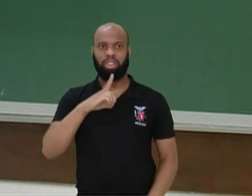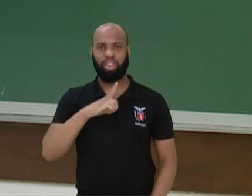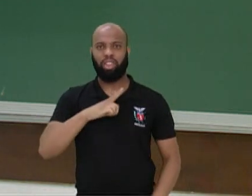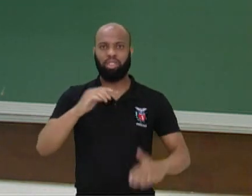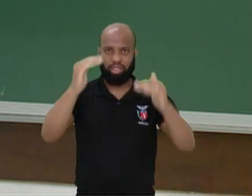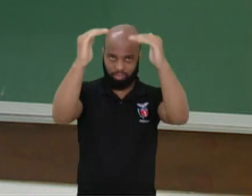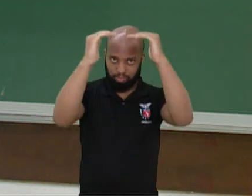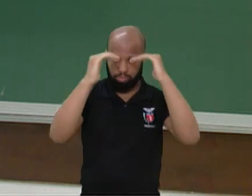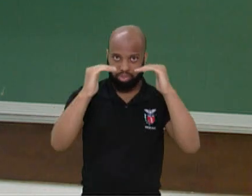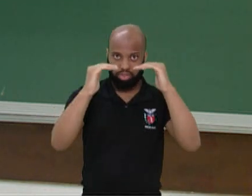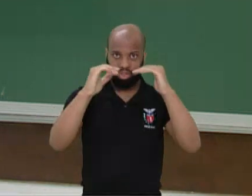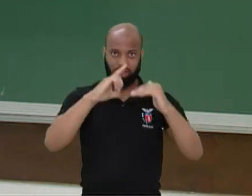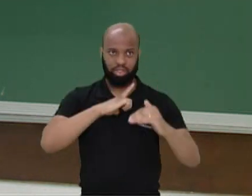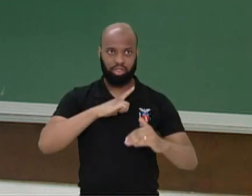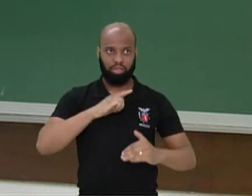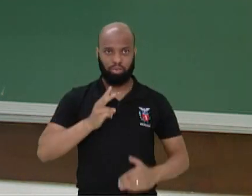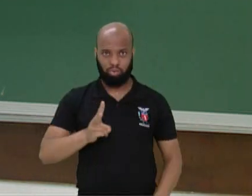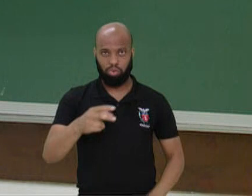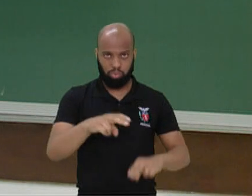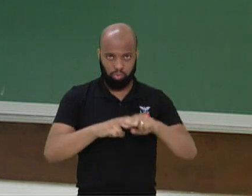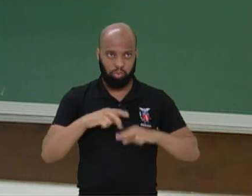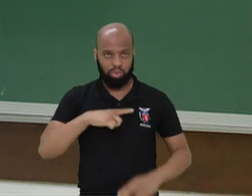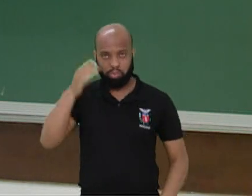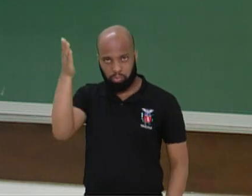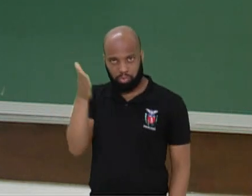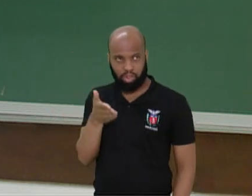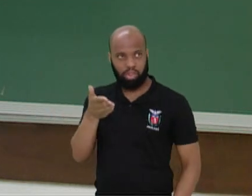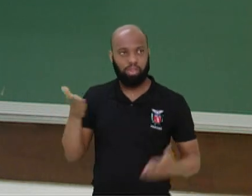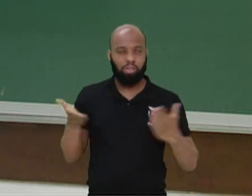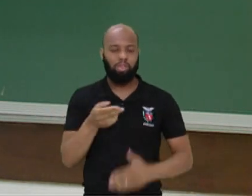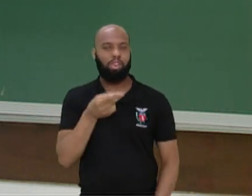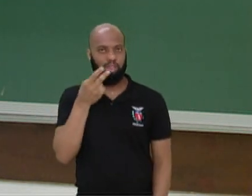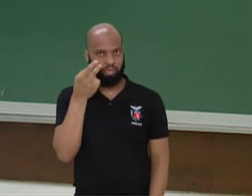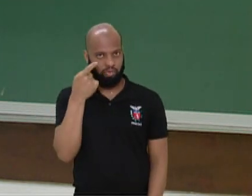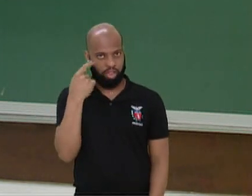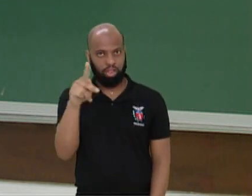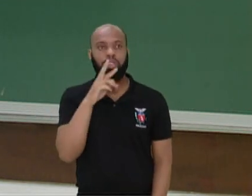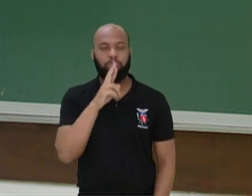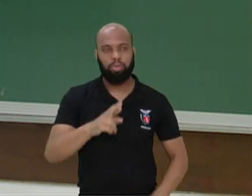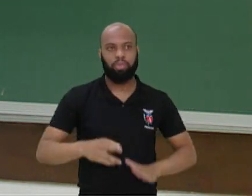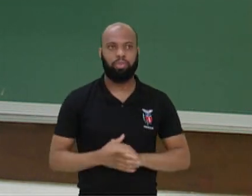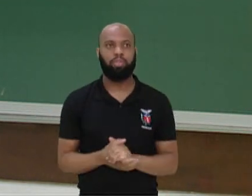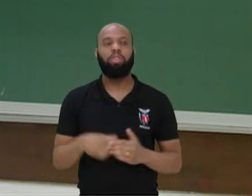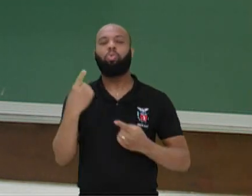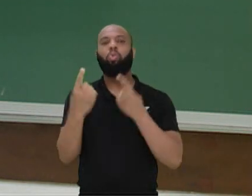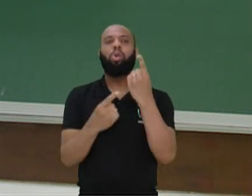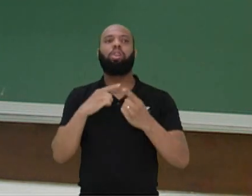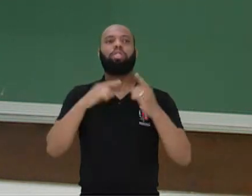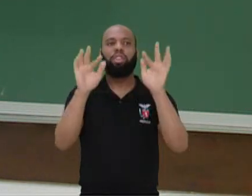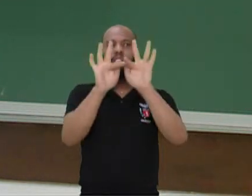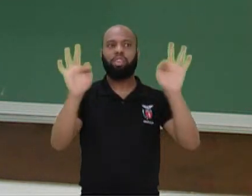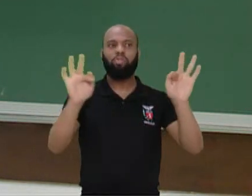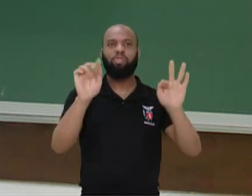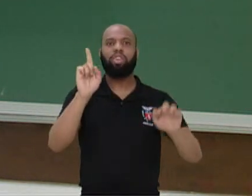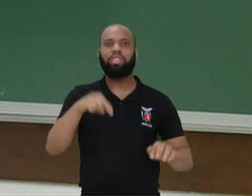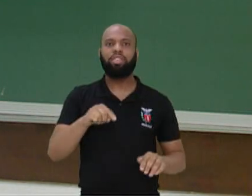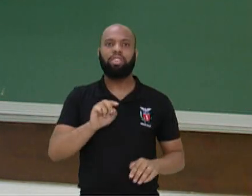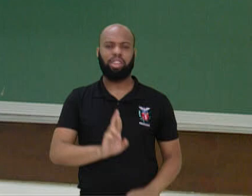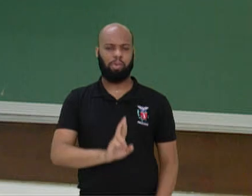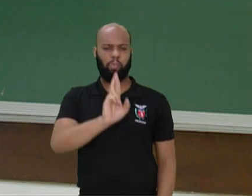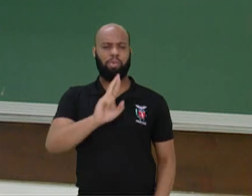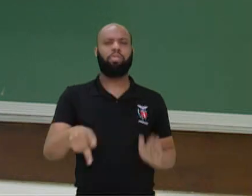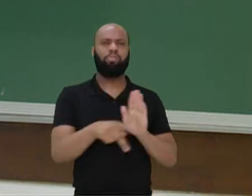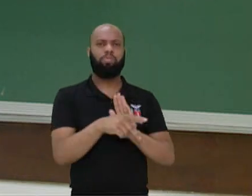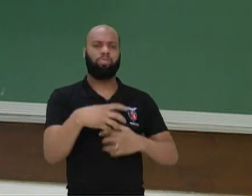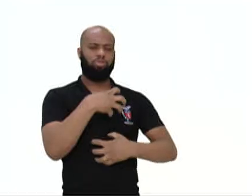outros continua, tudo bem? Por isso que tem essa barra. Então, vamos à resposta aqui. Qual dessas frases, então, representa uma ação